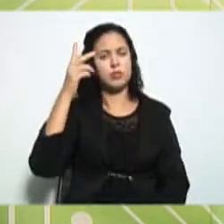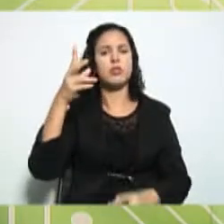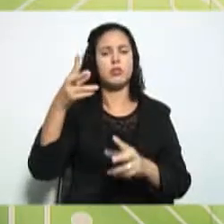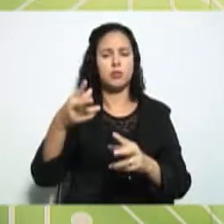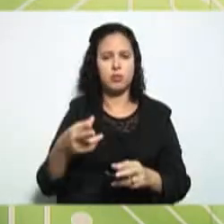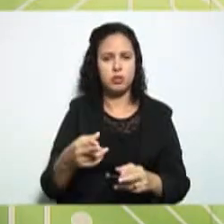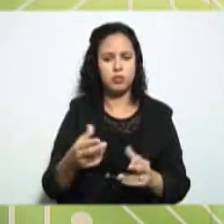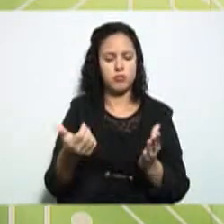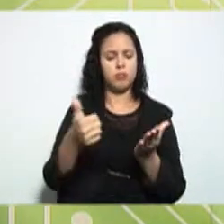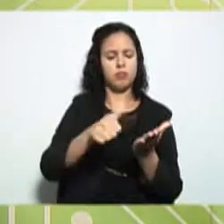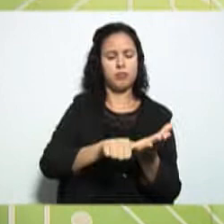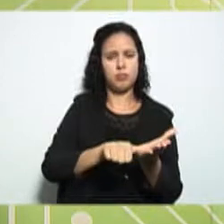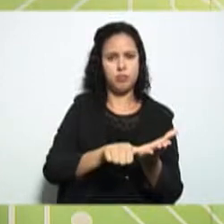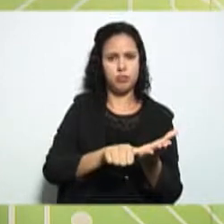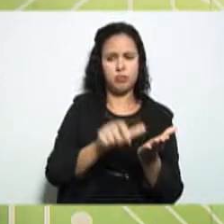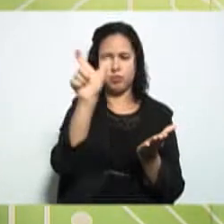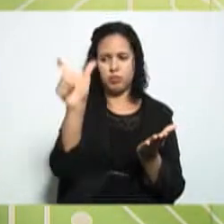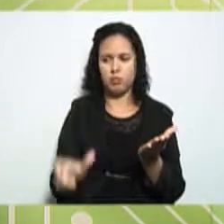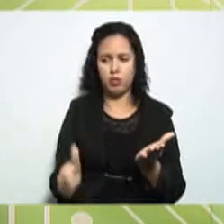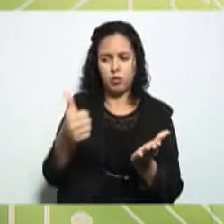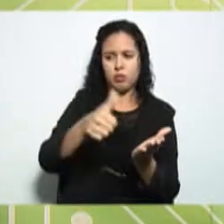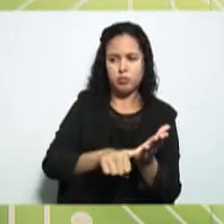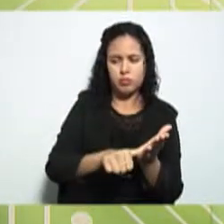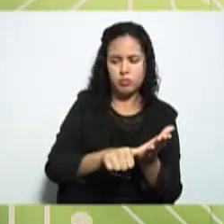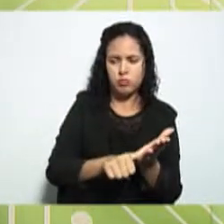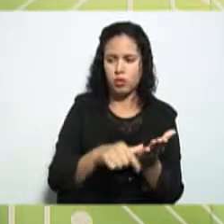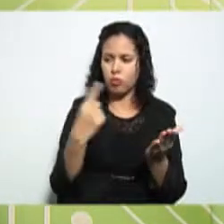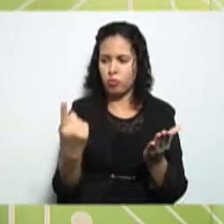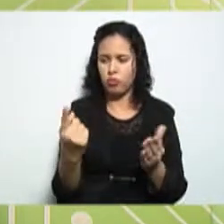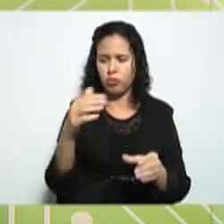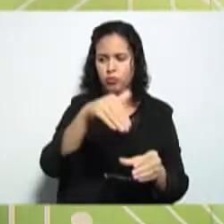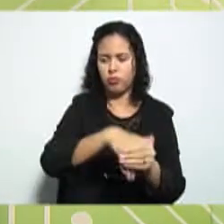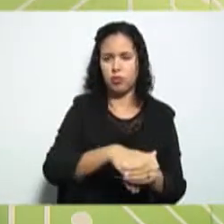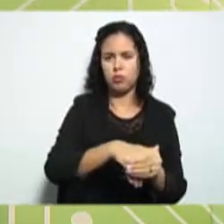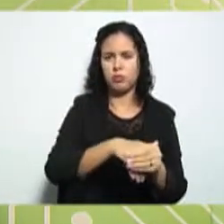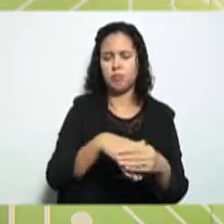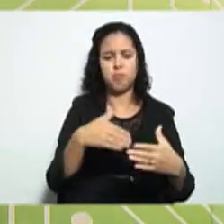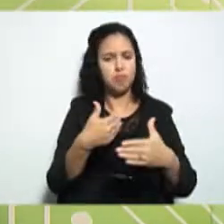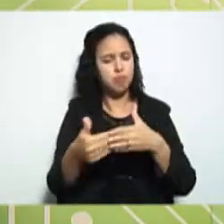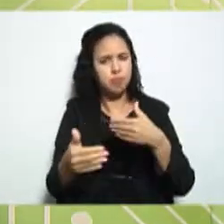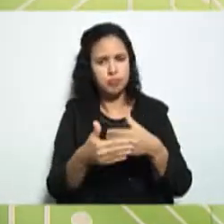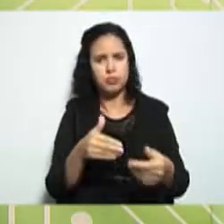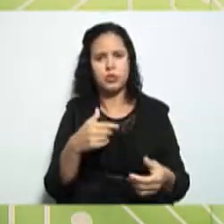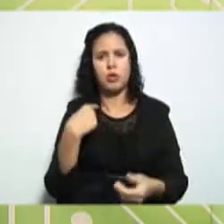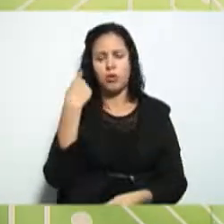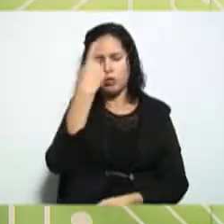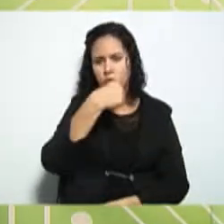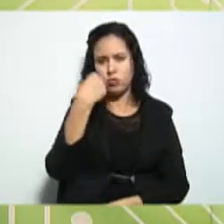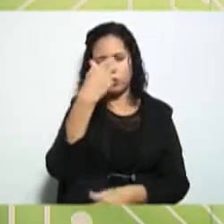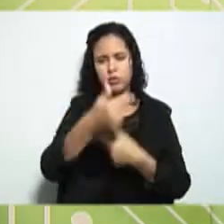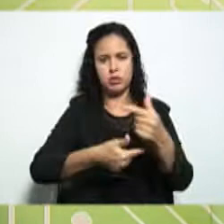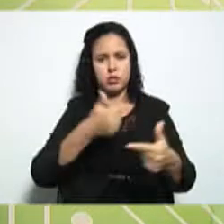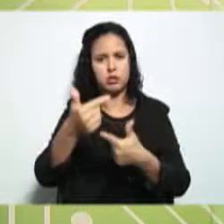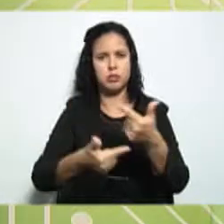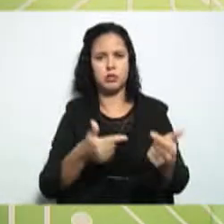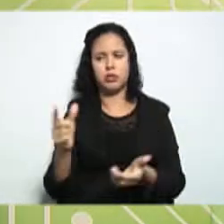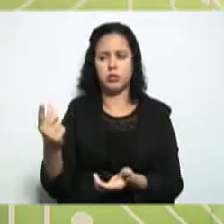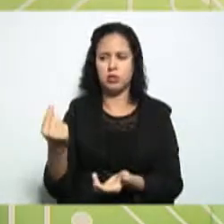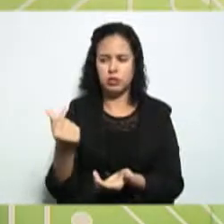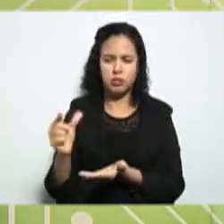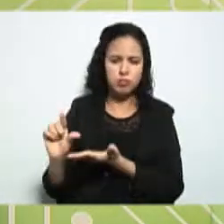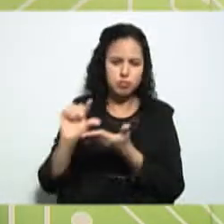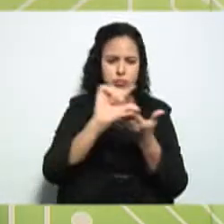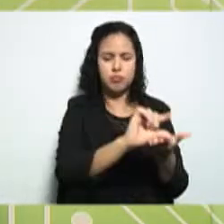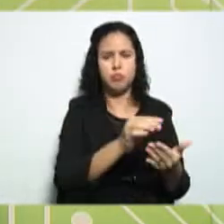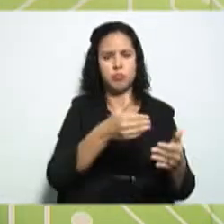capital tenha sido integrado, independente de quantas horas tenha sido trabalhado, independente de qual a dedicação que essa pessoa tenha para a cooperativa. A ideia aqui é